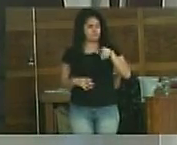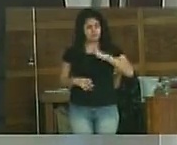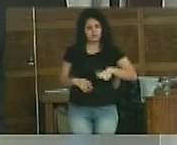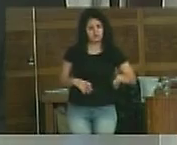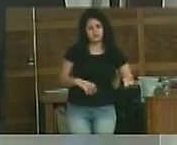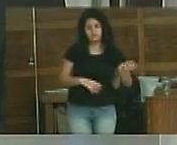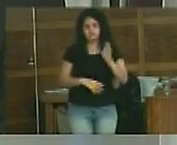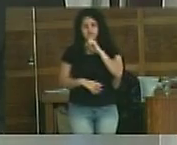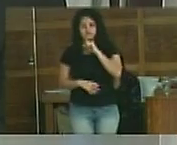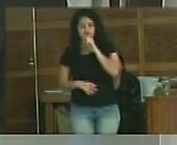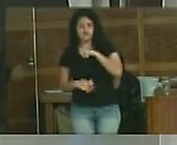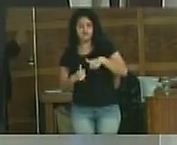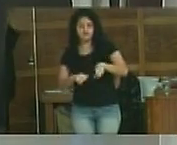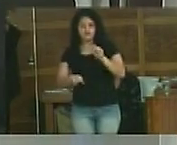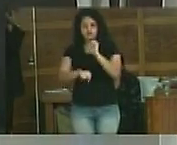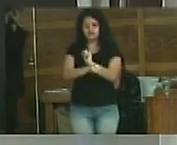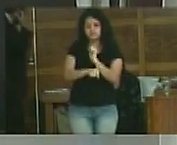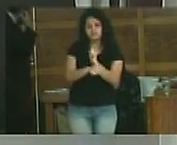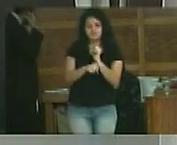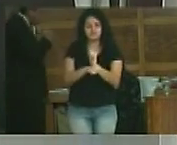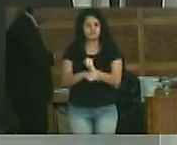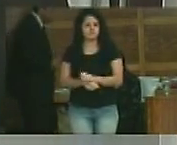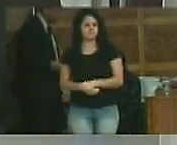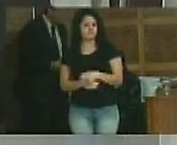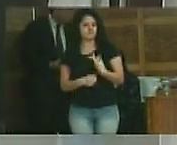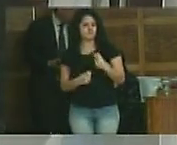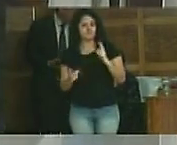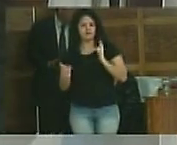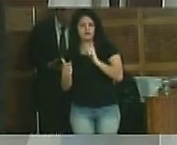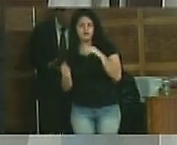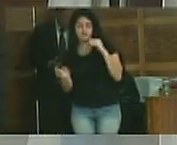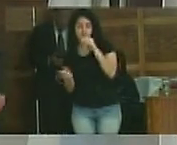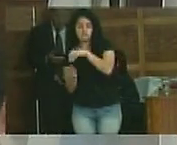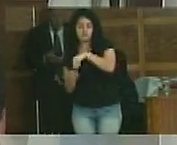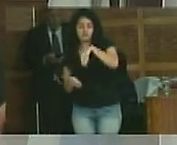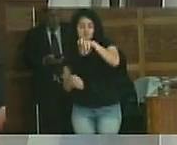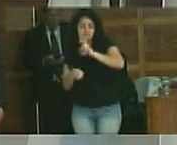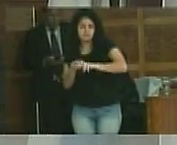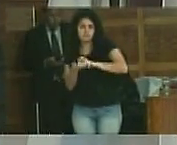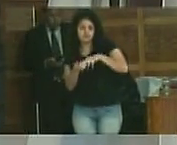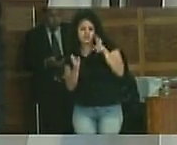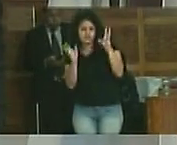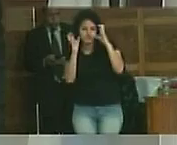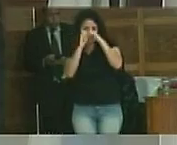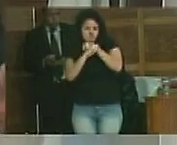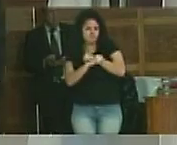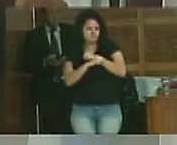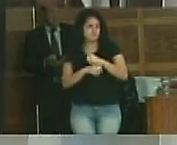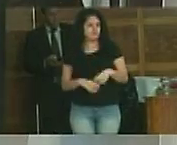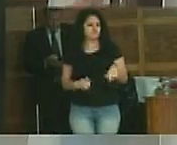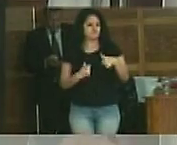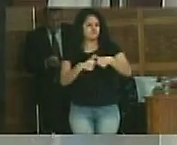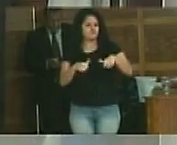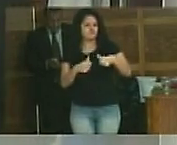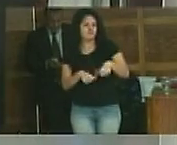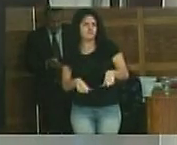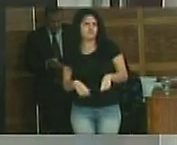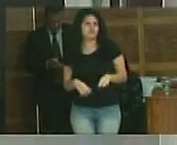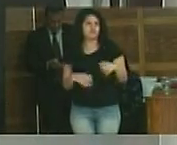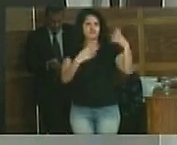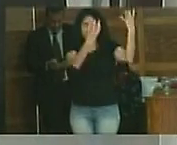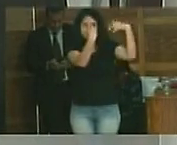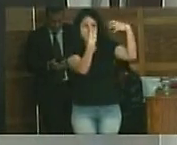crianças, idosos, fiquem esperando o tempo. Às vezes chega lá cedo, está escuro ainda, e fica lá no sereno,